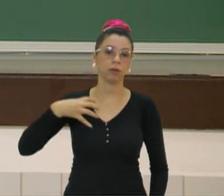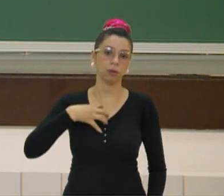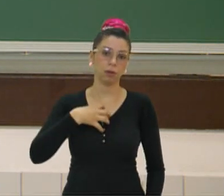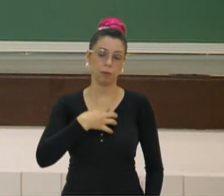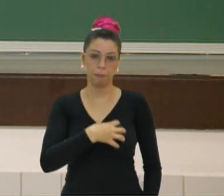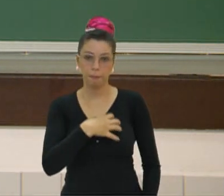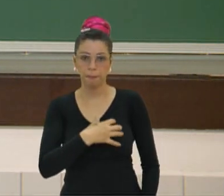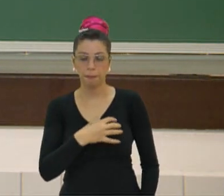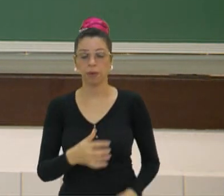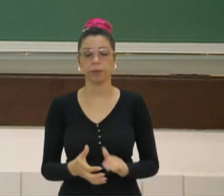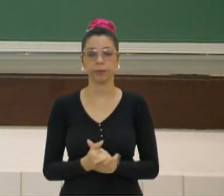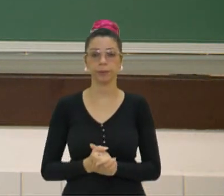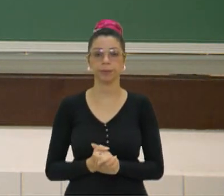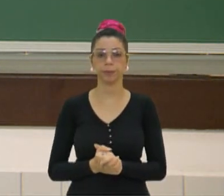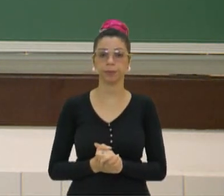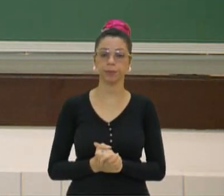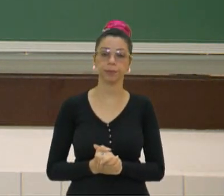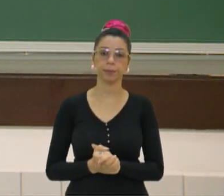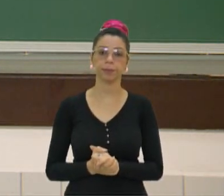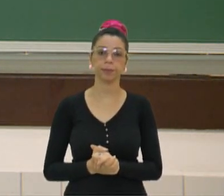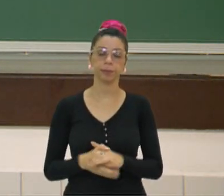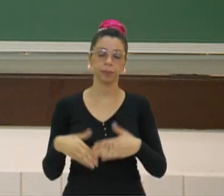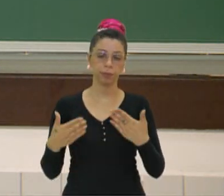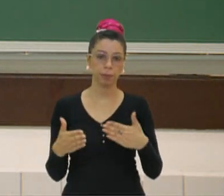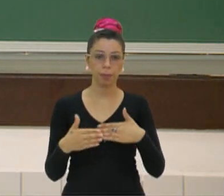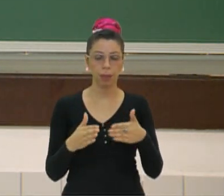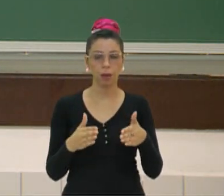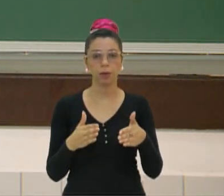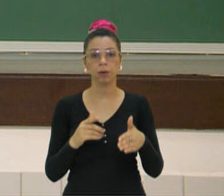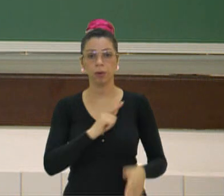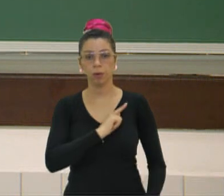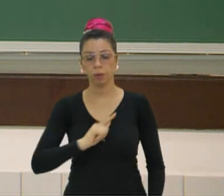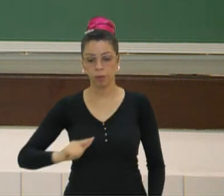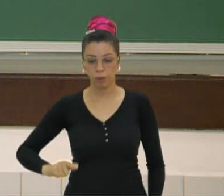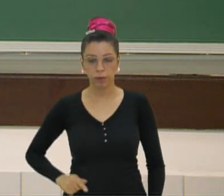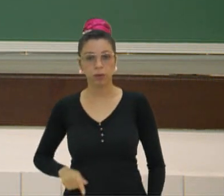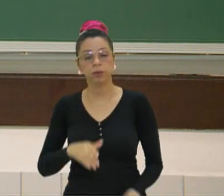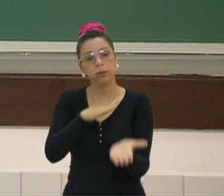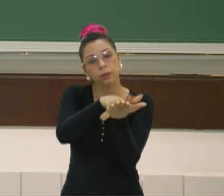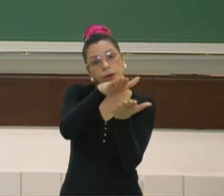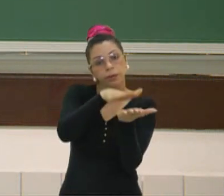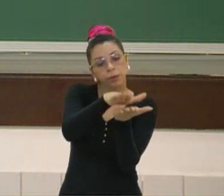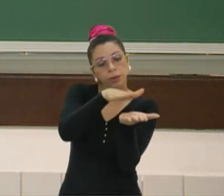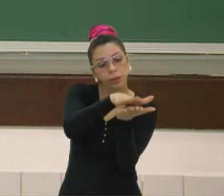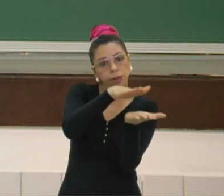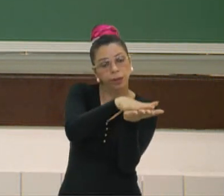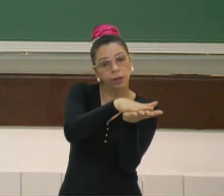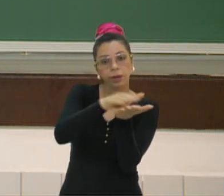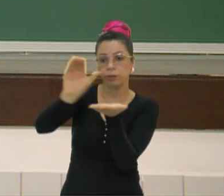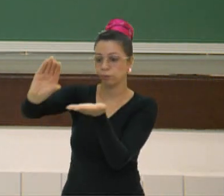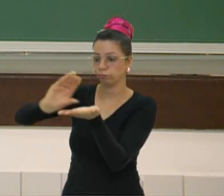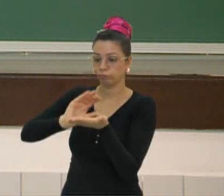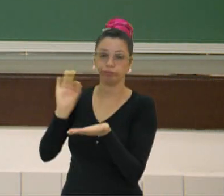Bom, aí acontece assim, quando um governo gasta mais do que arrecada, a gente chama de